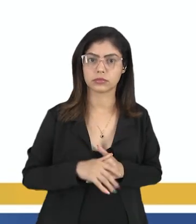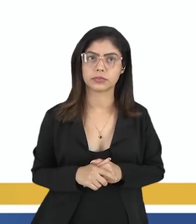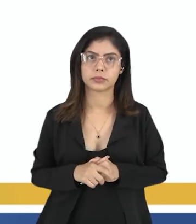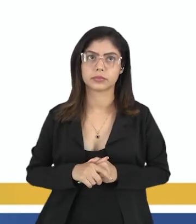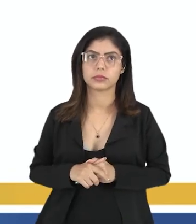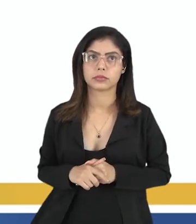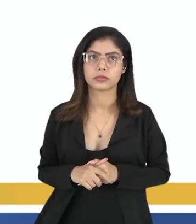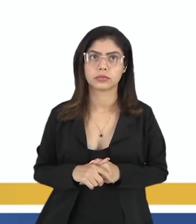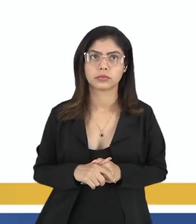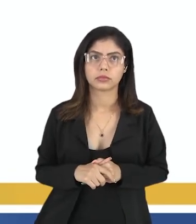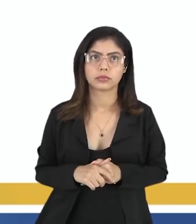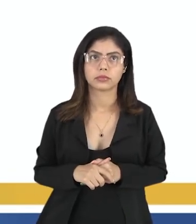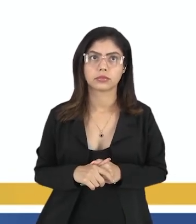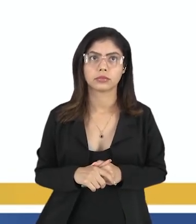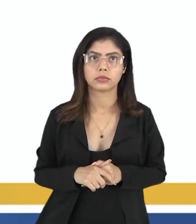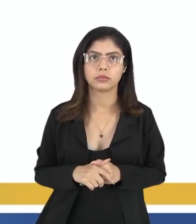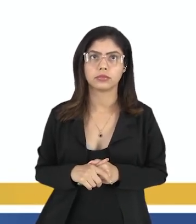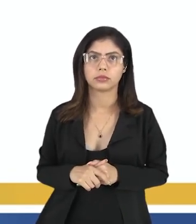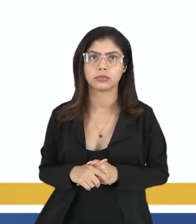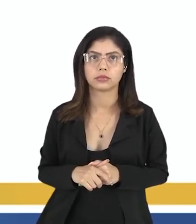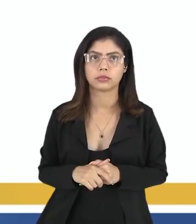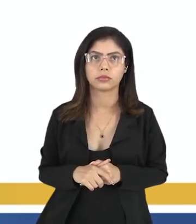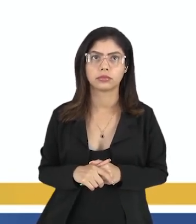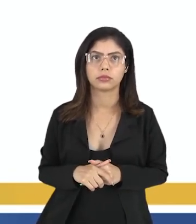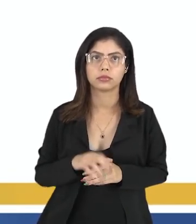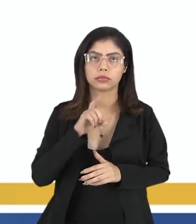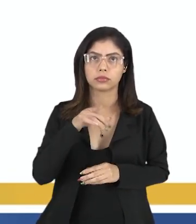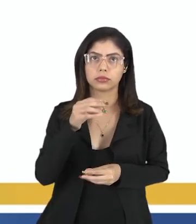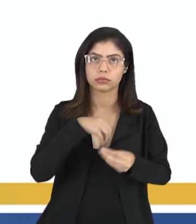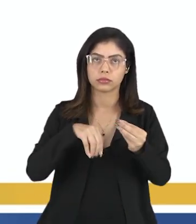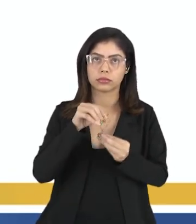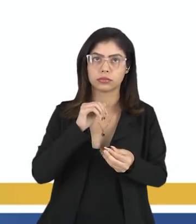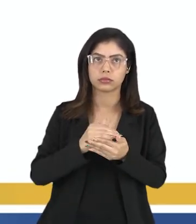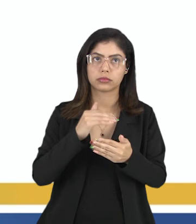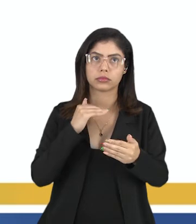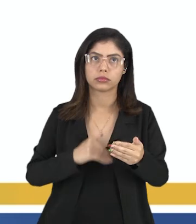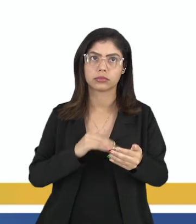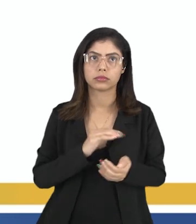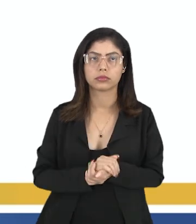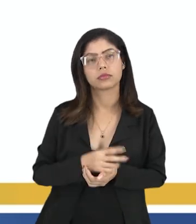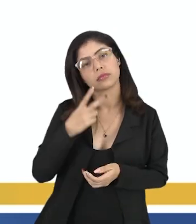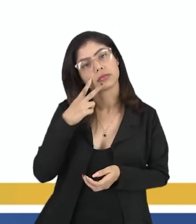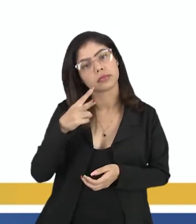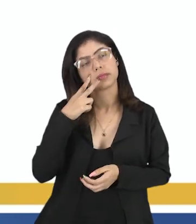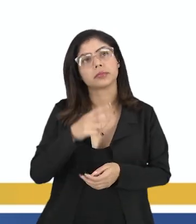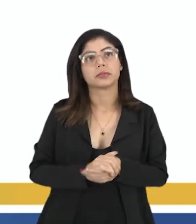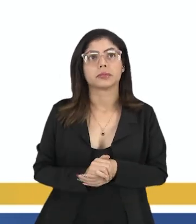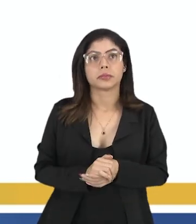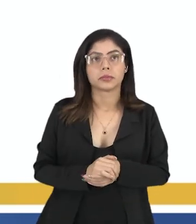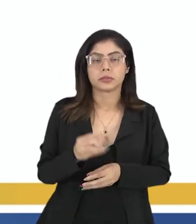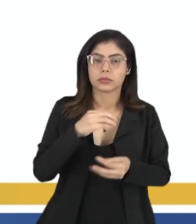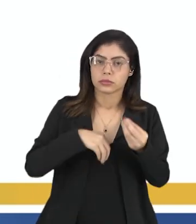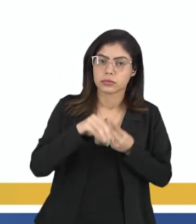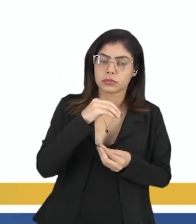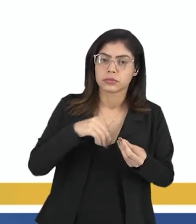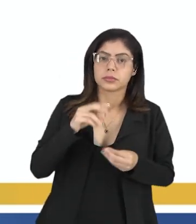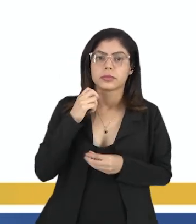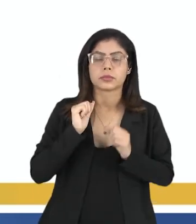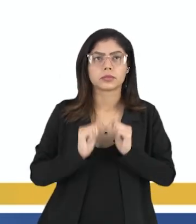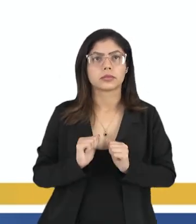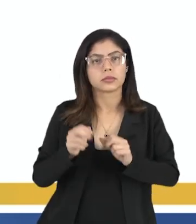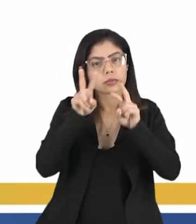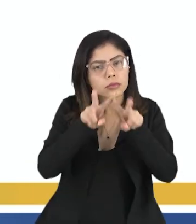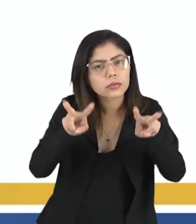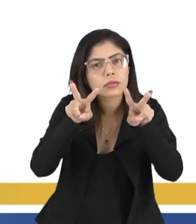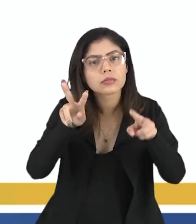ok? Questão 3. Classifique as reações inorgânicas. Então, nós temos aqui essa reação, o que a gente